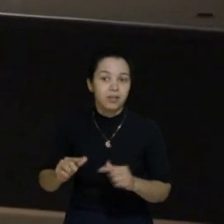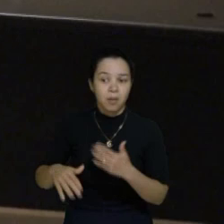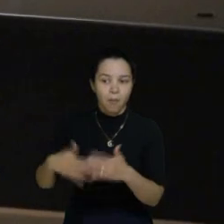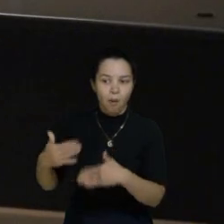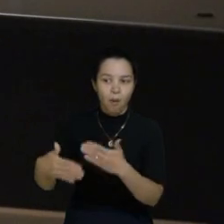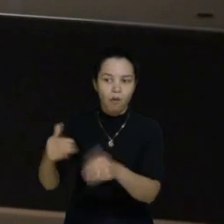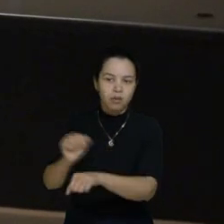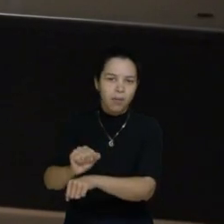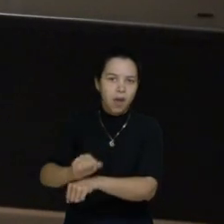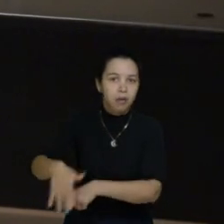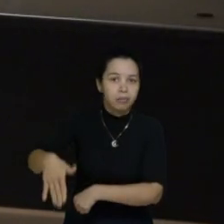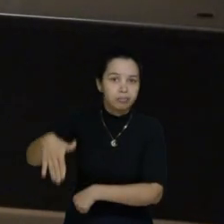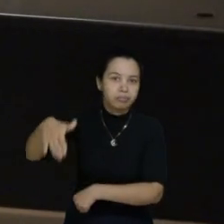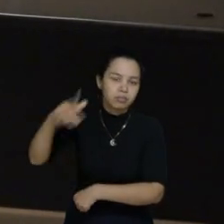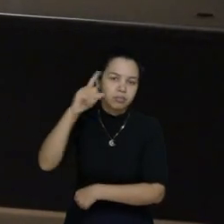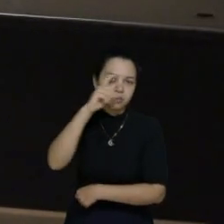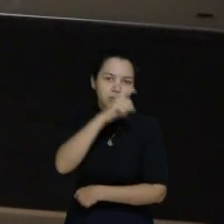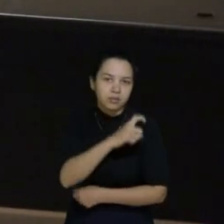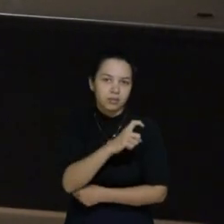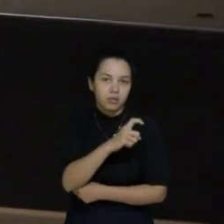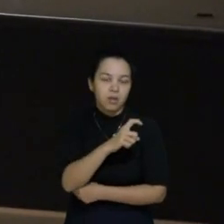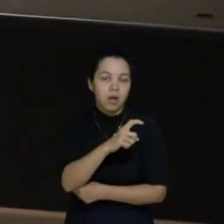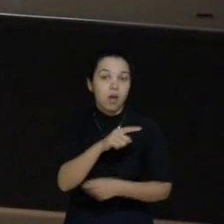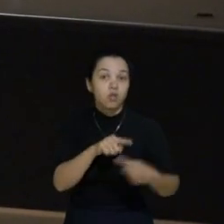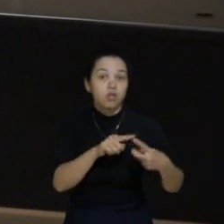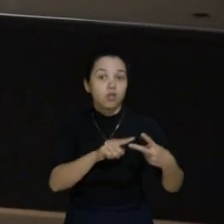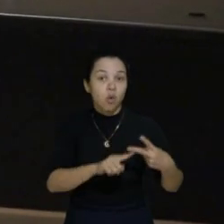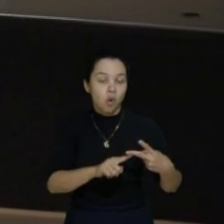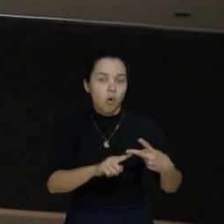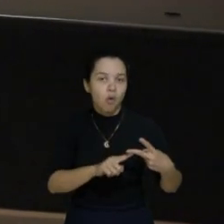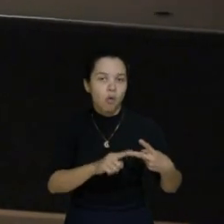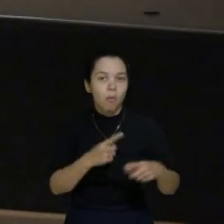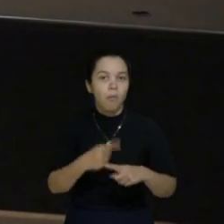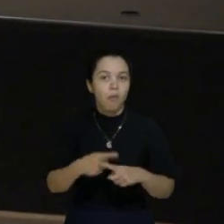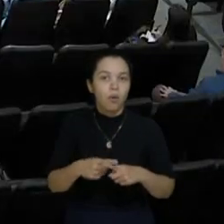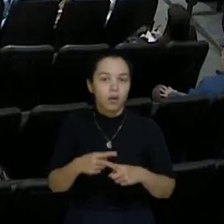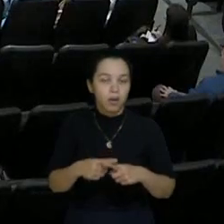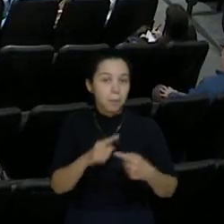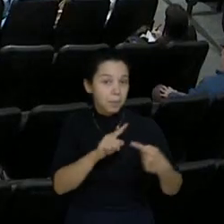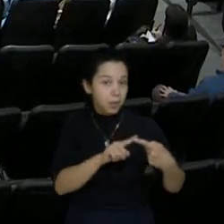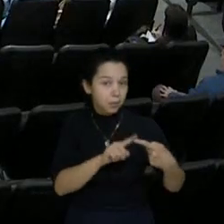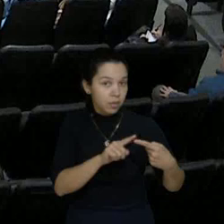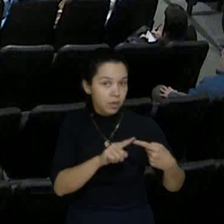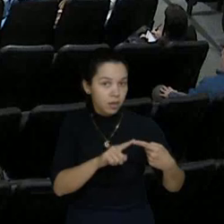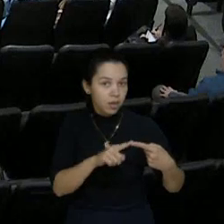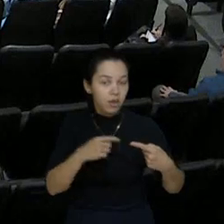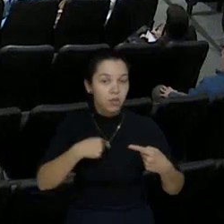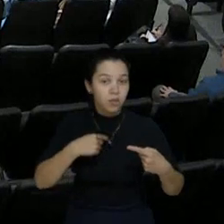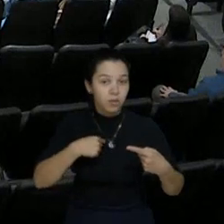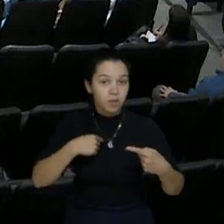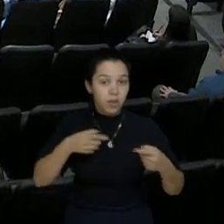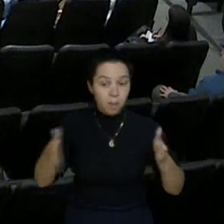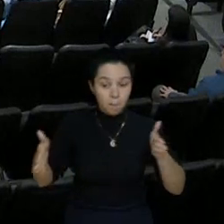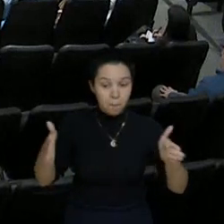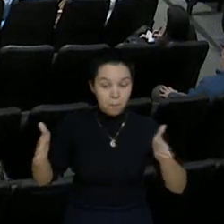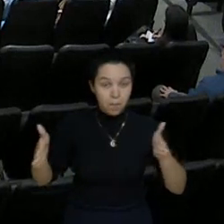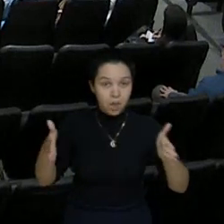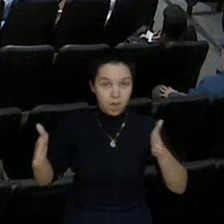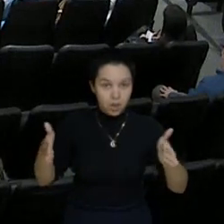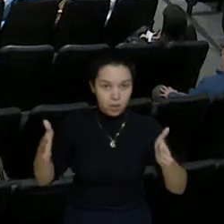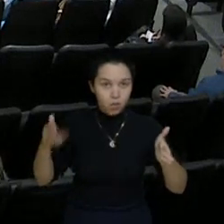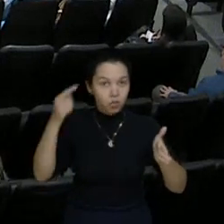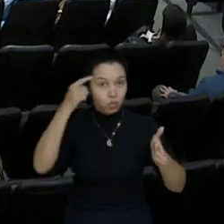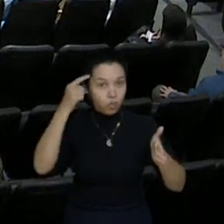motivos que levam para isso primeiro tem a questão da nossa janela neural mesmo né do do o preparo do